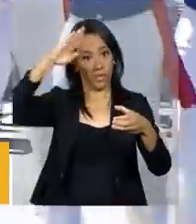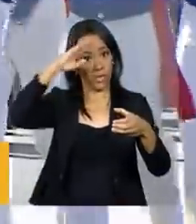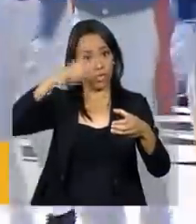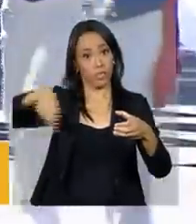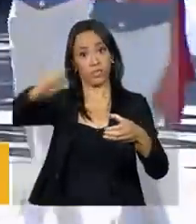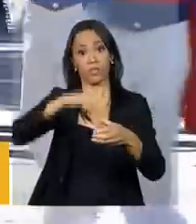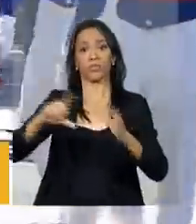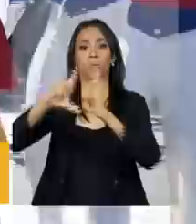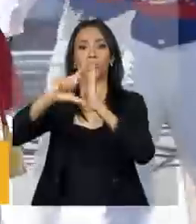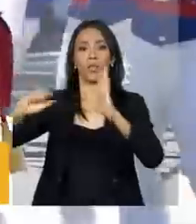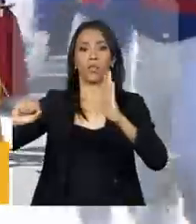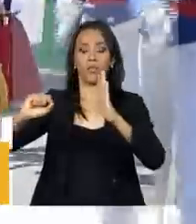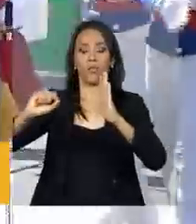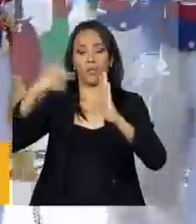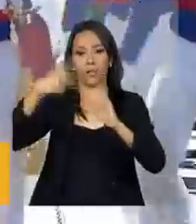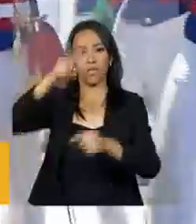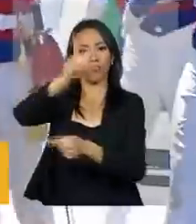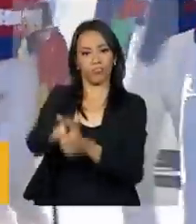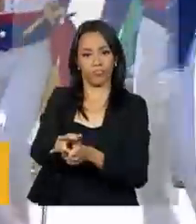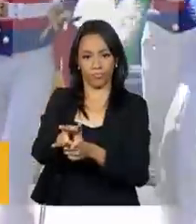sua guarda.